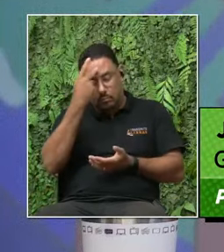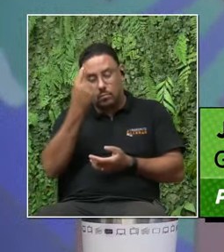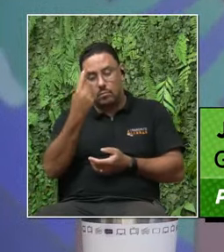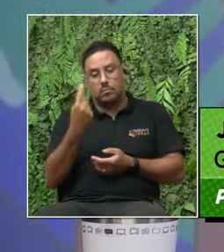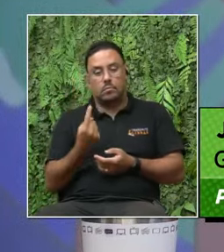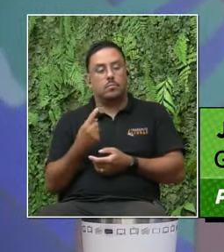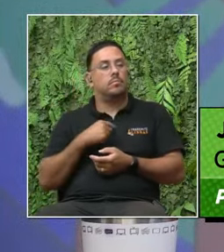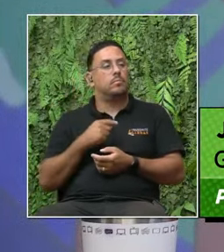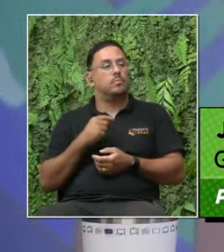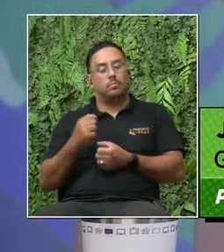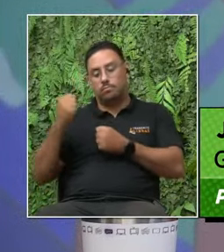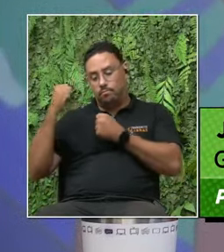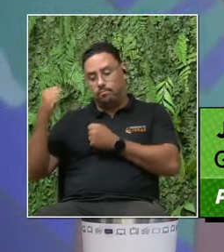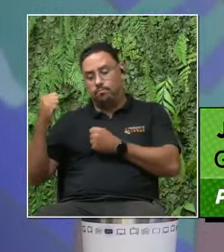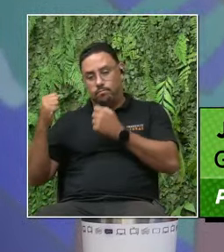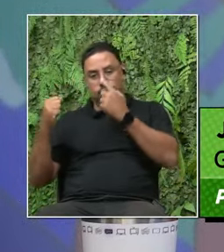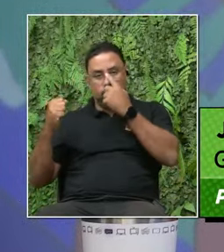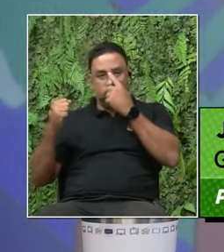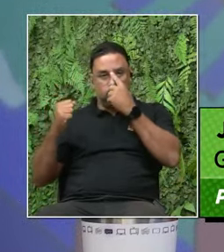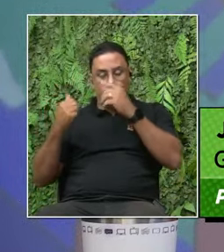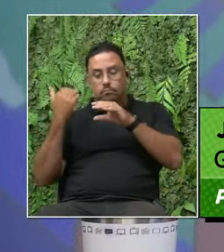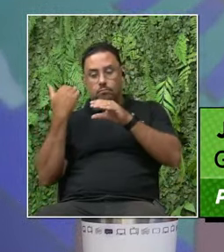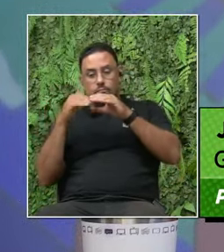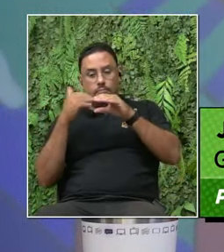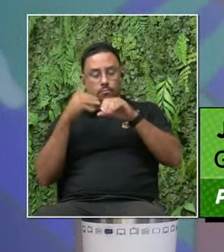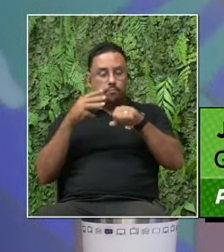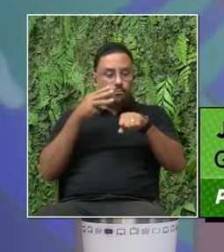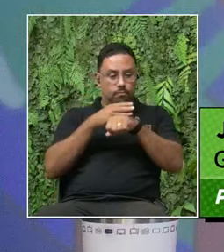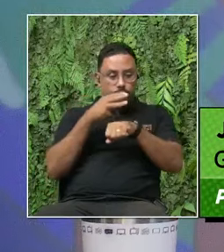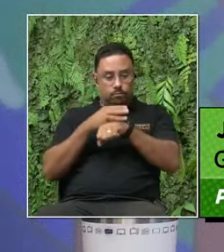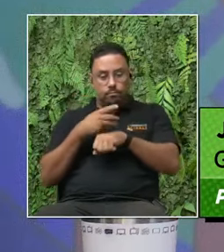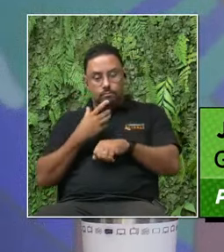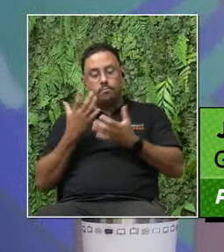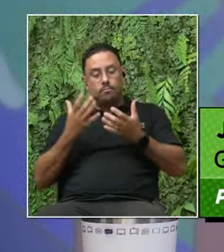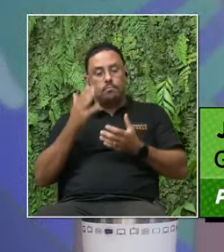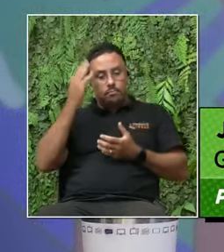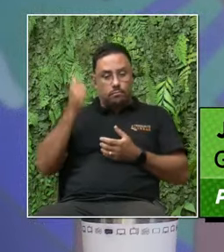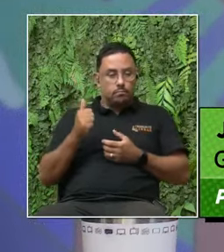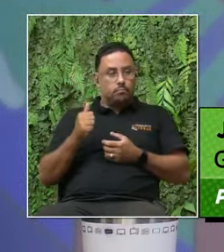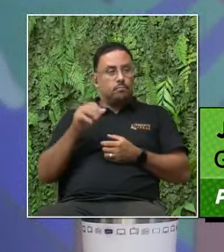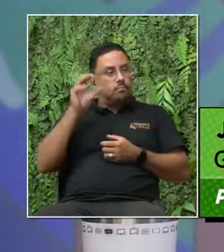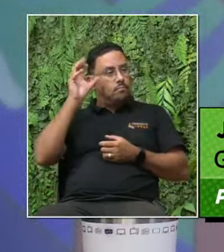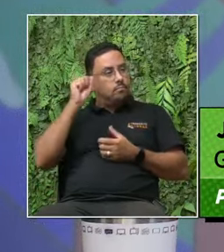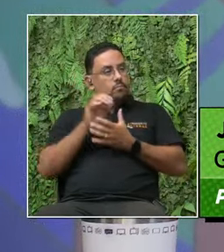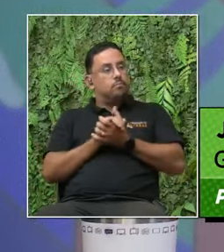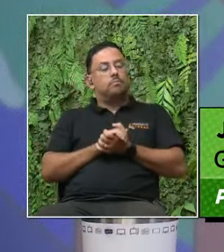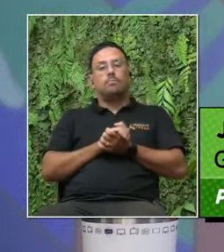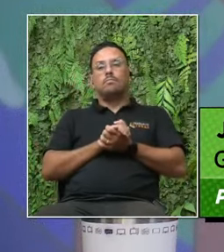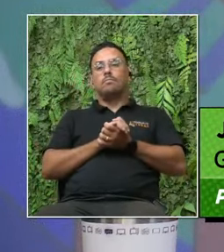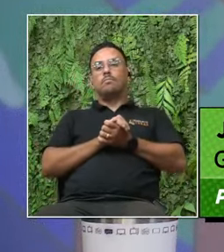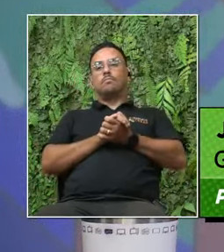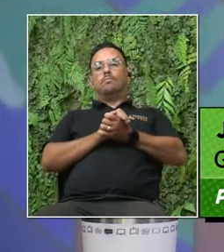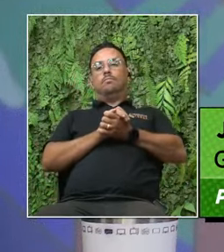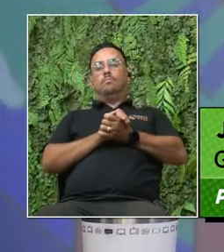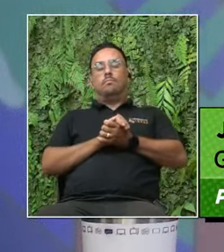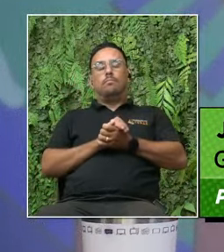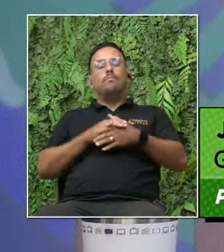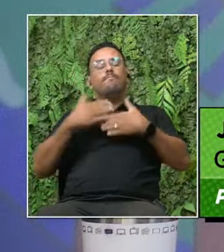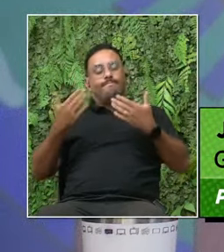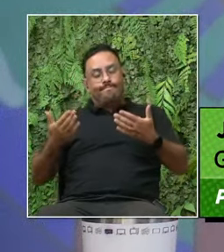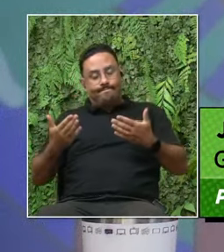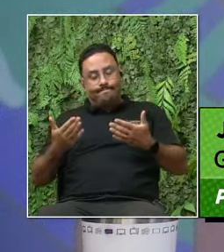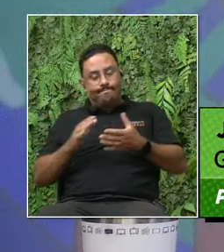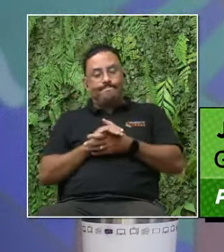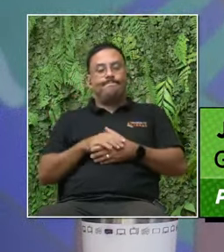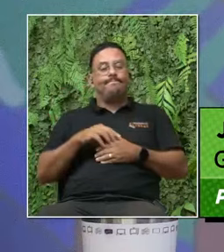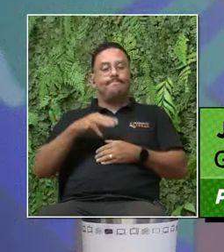quer mover a torcida a Rapaziada mandou o recado e a gente quer ouvir a gente sempre quer ouvir roda aí Taliban Então galera